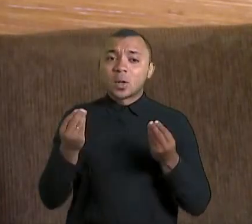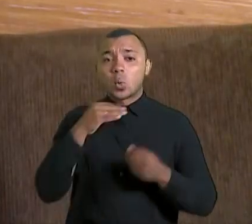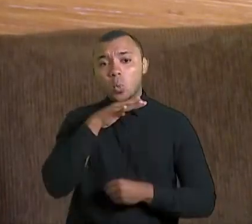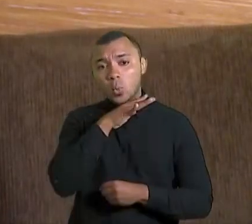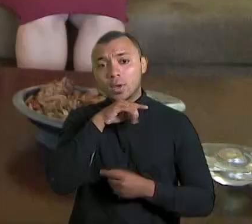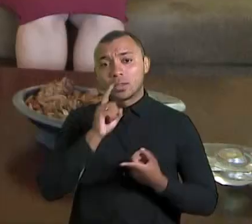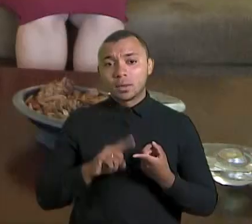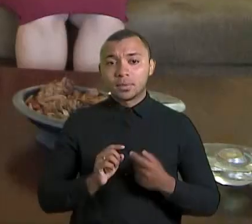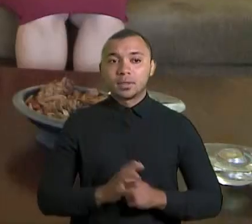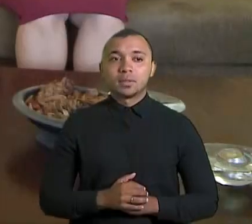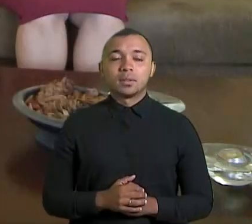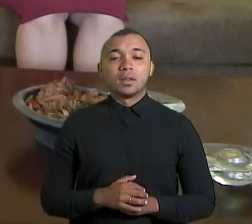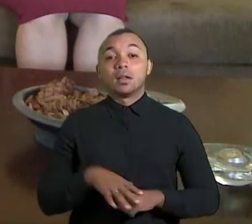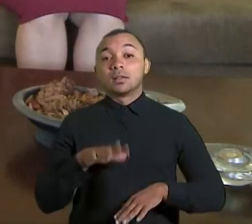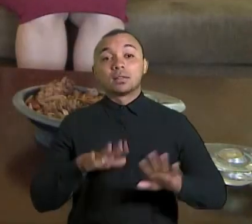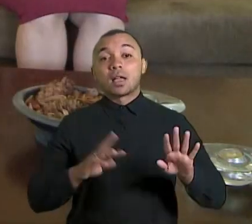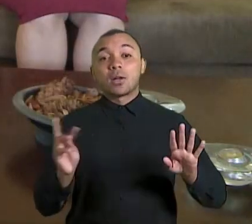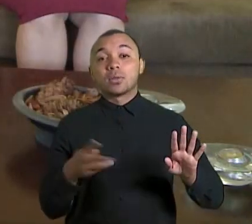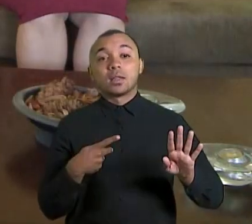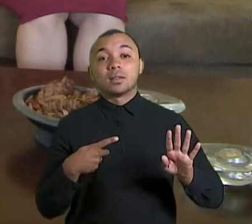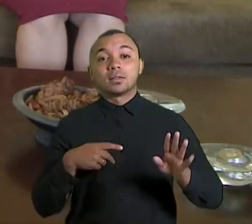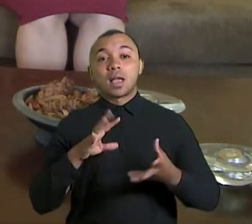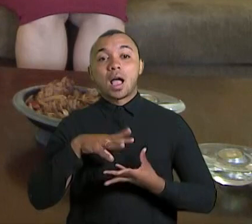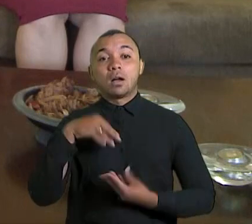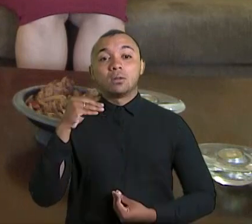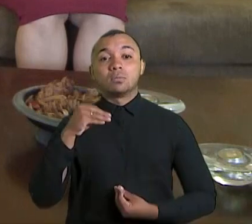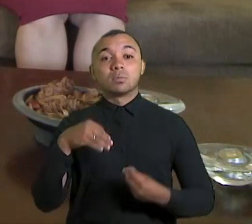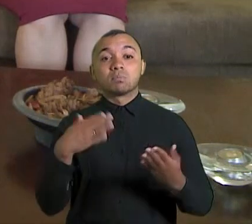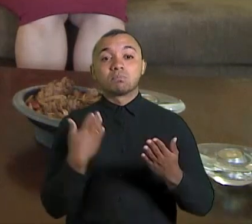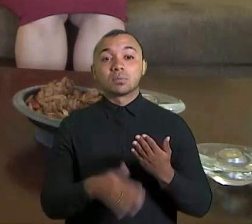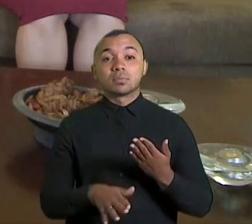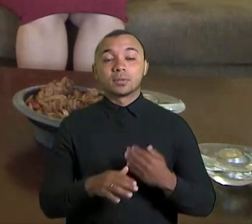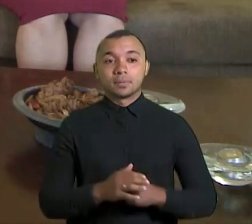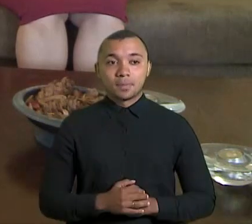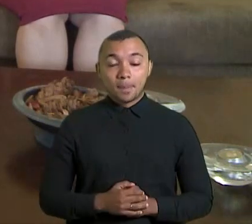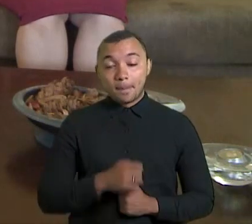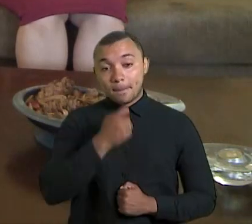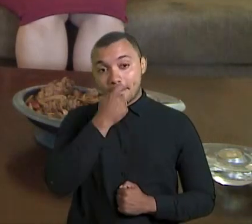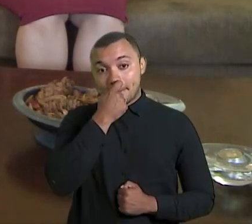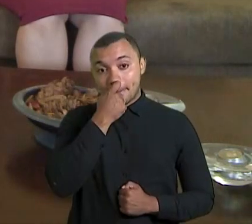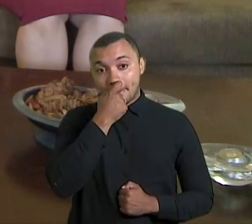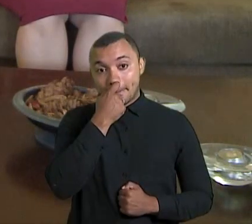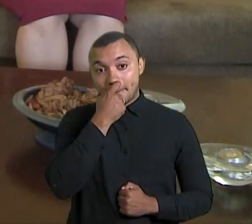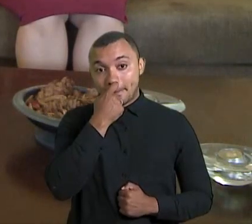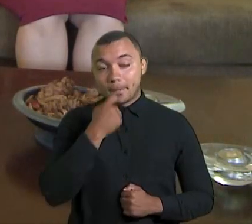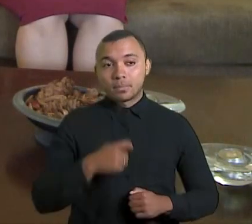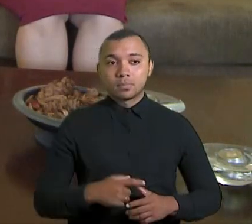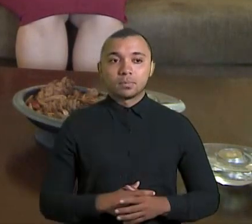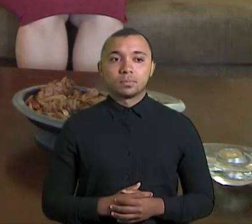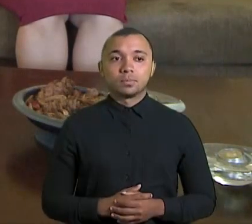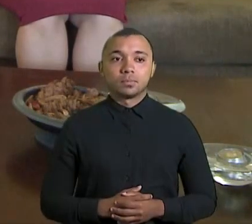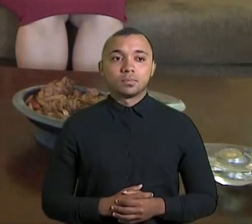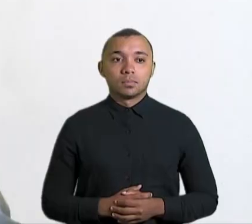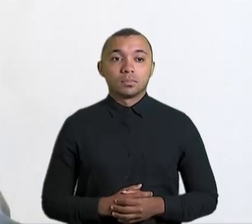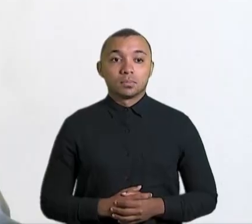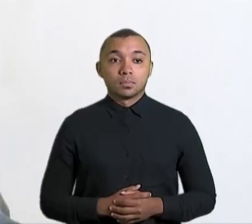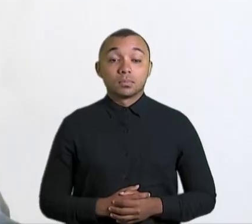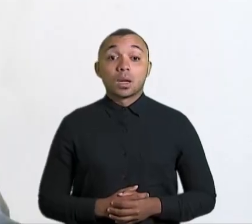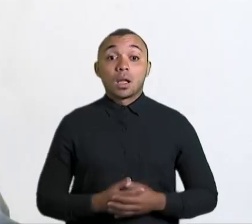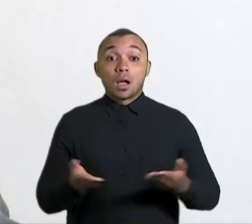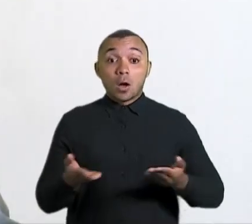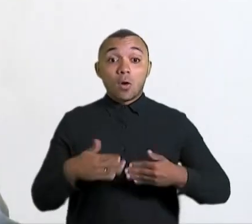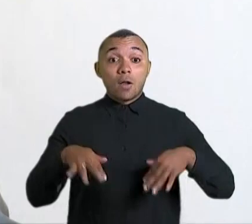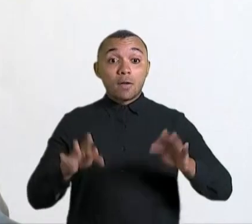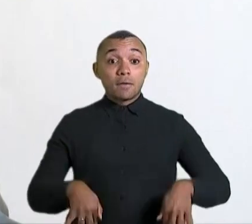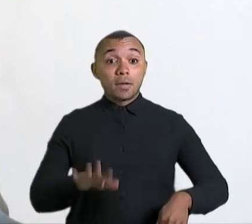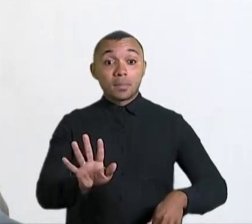almas, às vezes, ficam desconexas, né? Como ela... Sim. É para finalizar esse bloco, né, para depois voltarmos com o